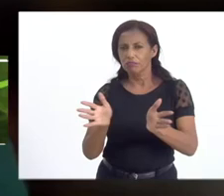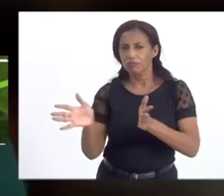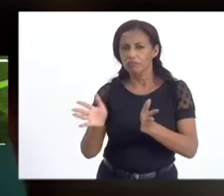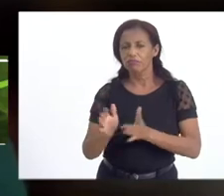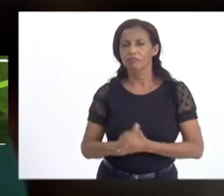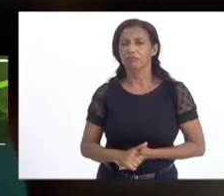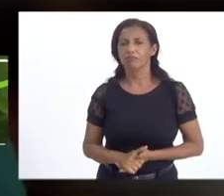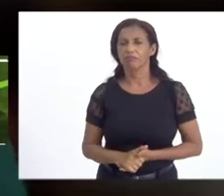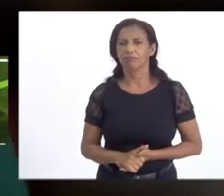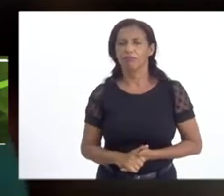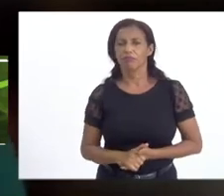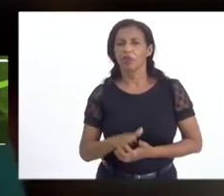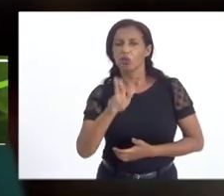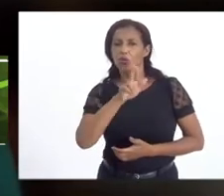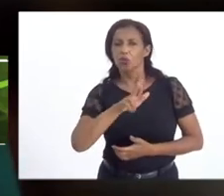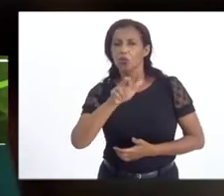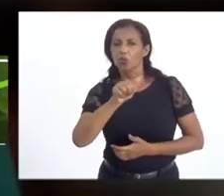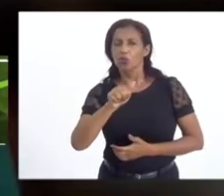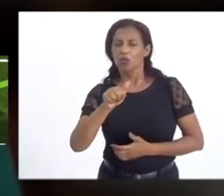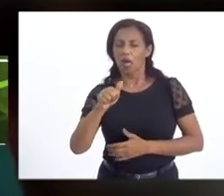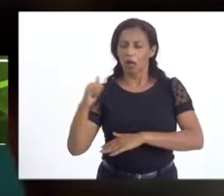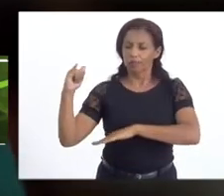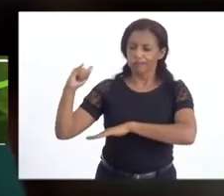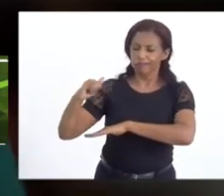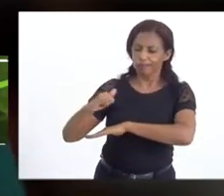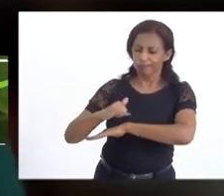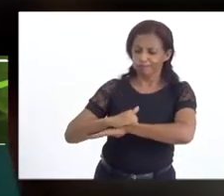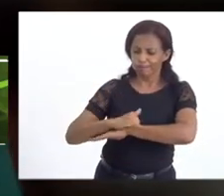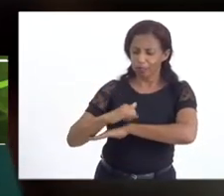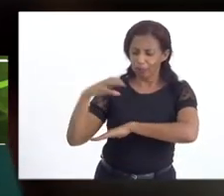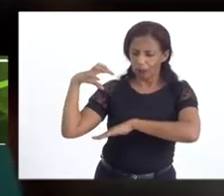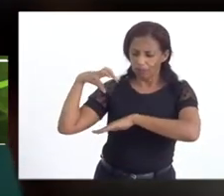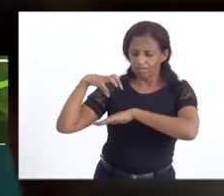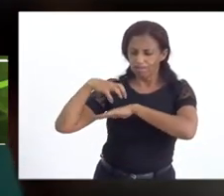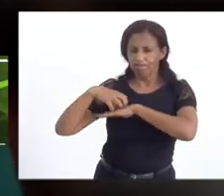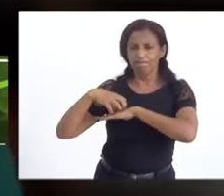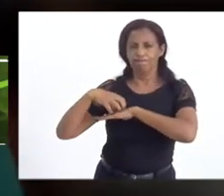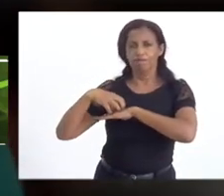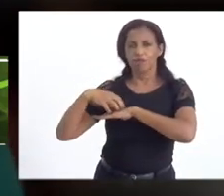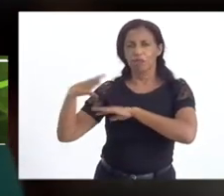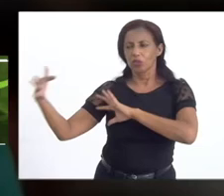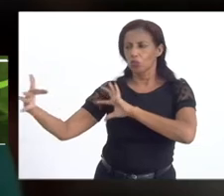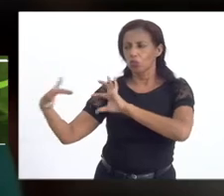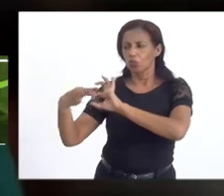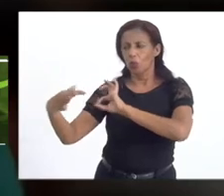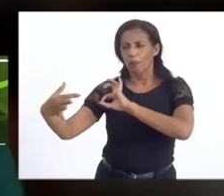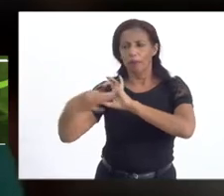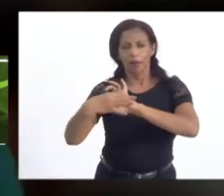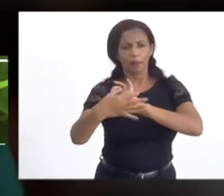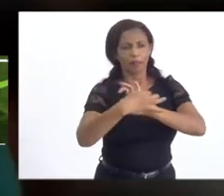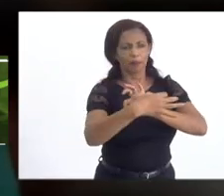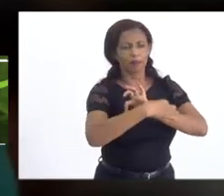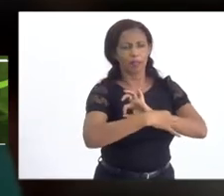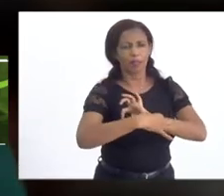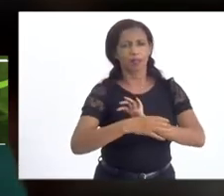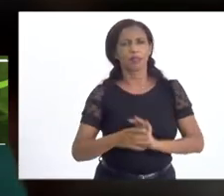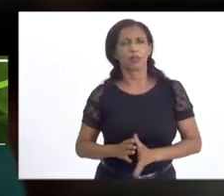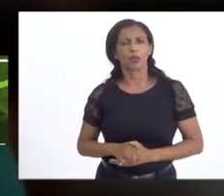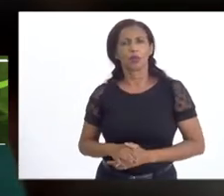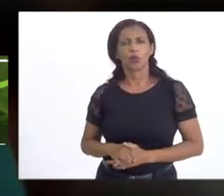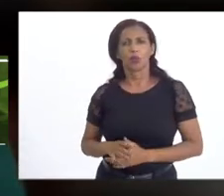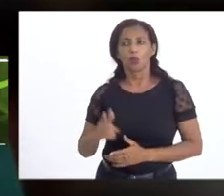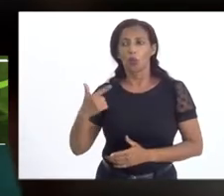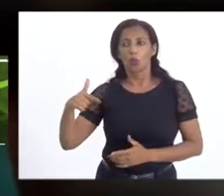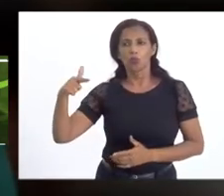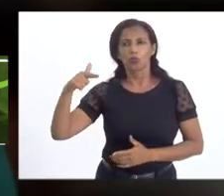para usar o Santos Dumont como um conector dos aeroportos regionais com o resto